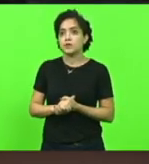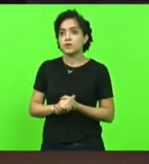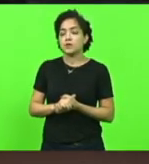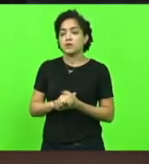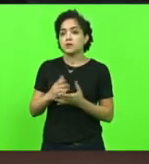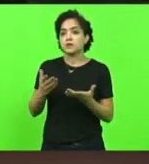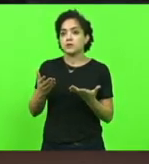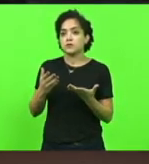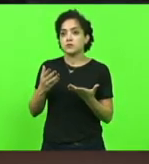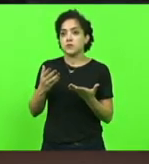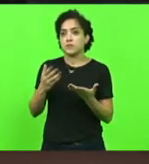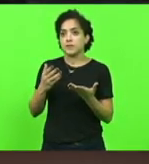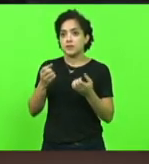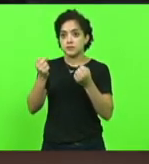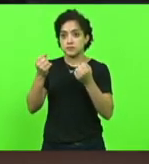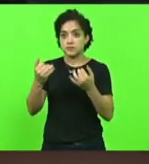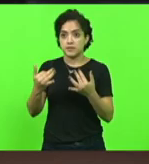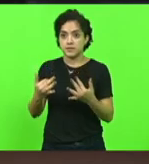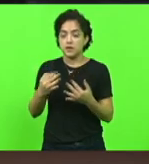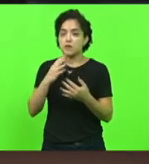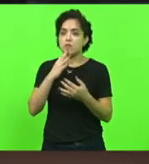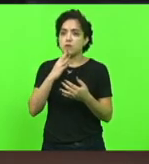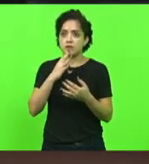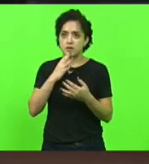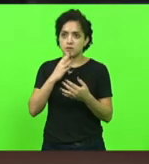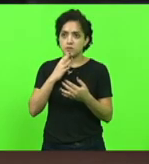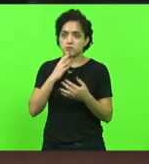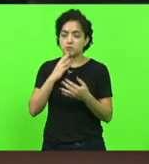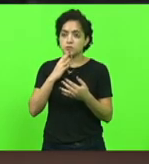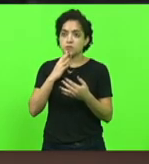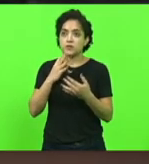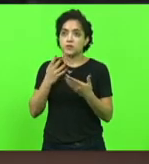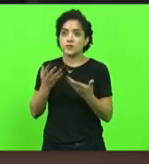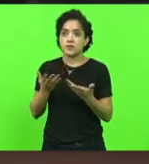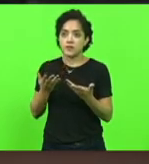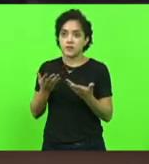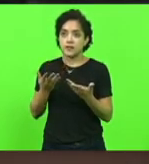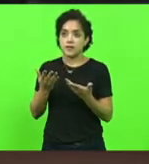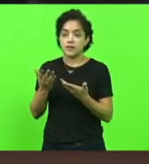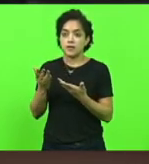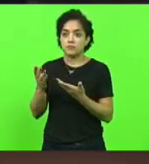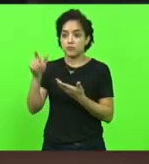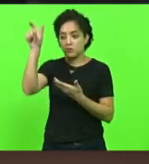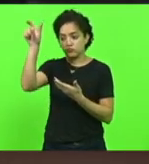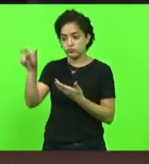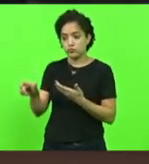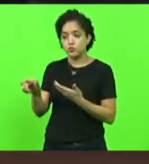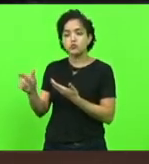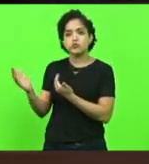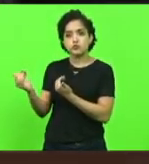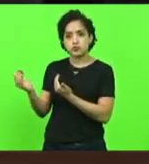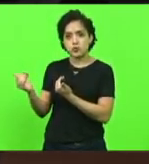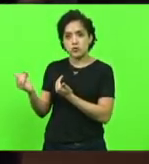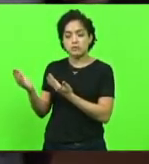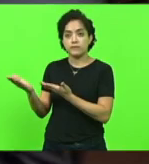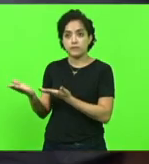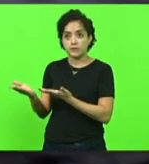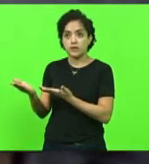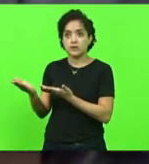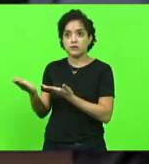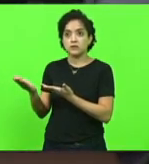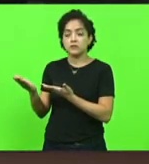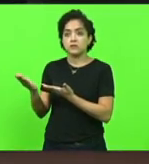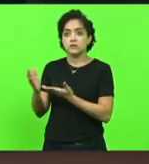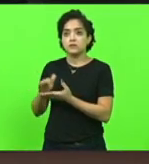deputado Ismael, eu conheço um rapaz que por questões de